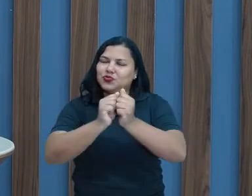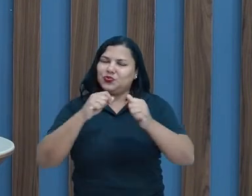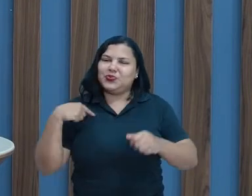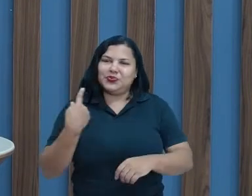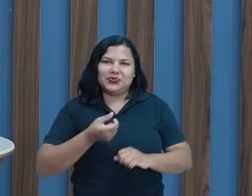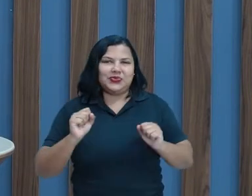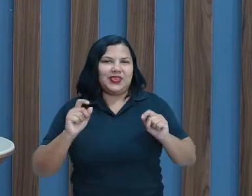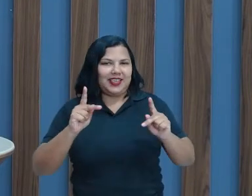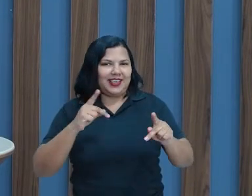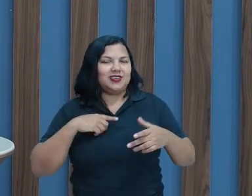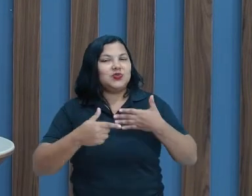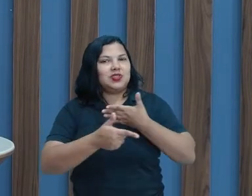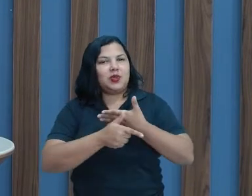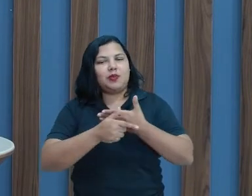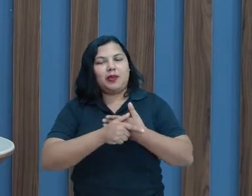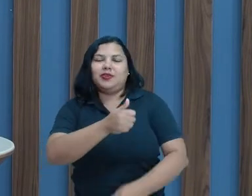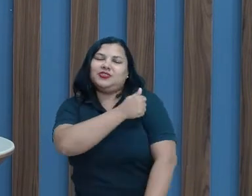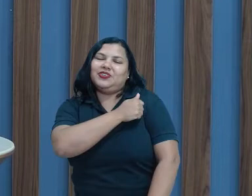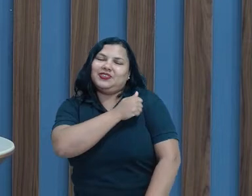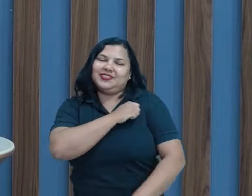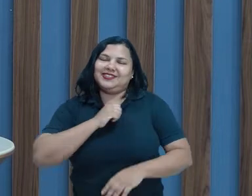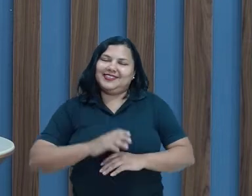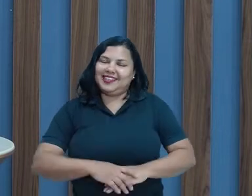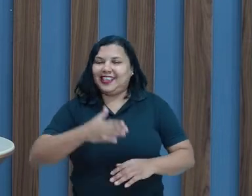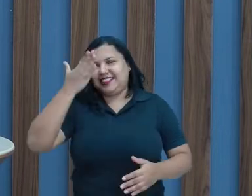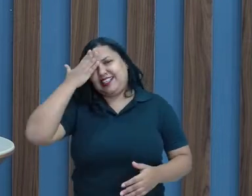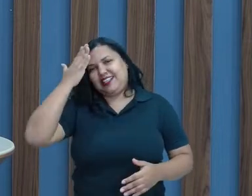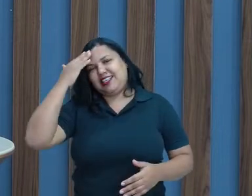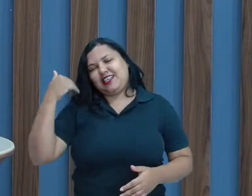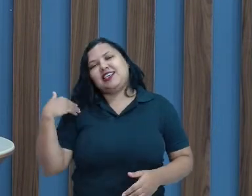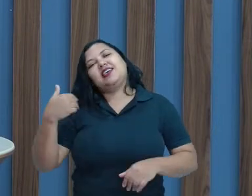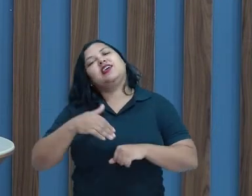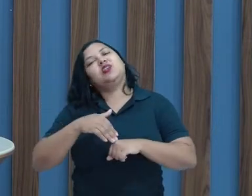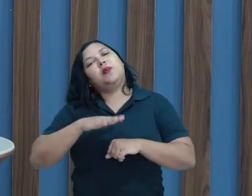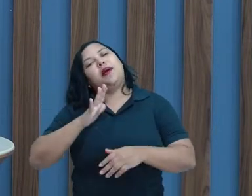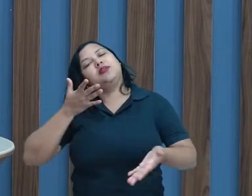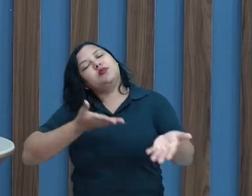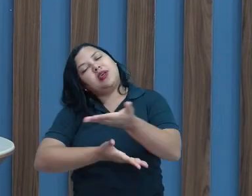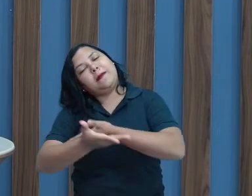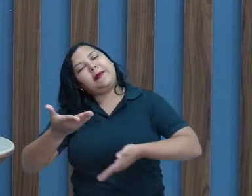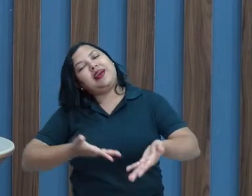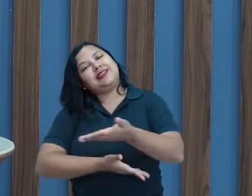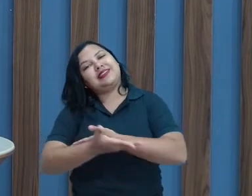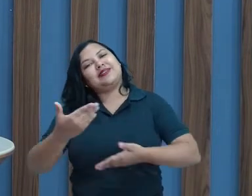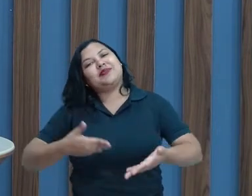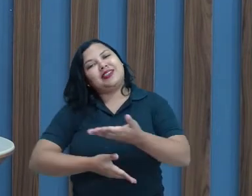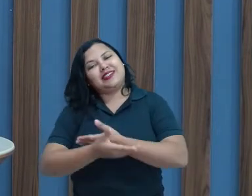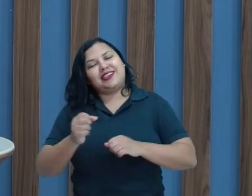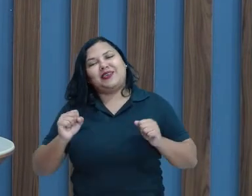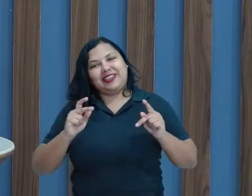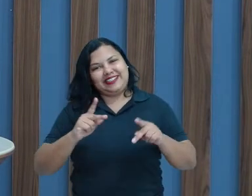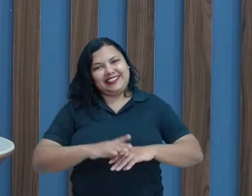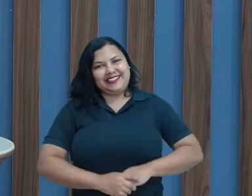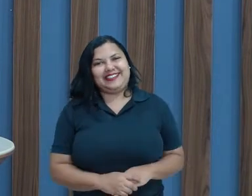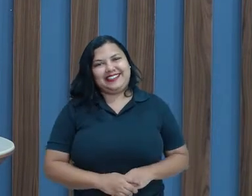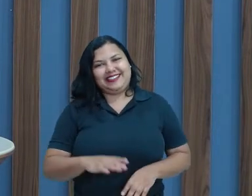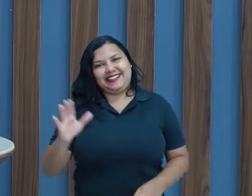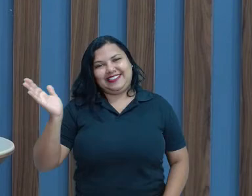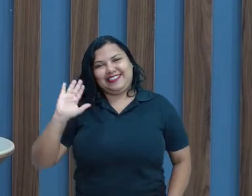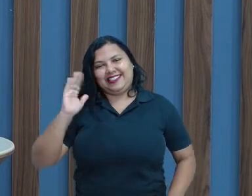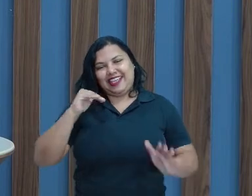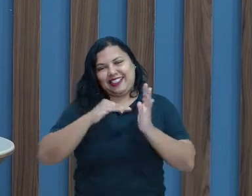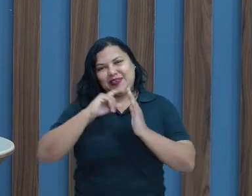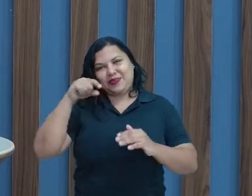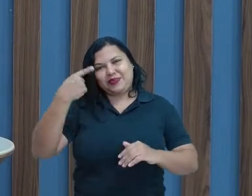faz o teu papel, teu beabá de aluno e compreenda aqui no máximo que você puder com o estilo e o tipo da nossa aula, beleza? Vejo vocês